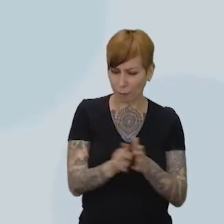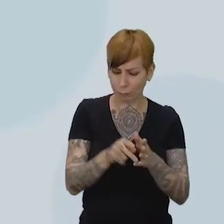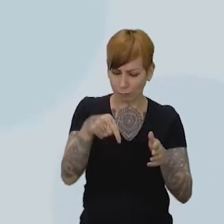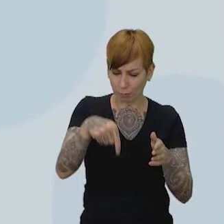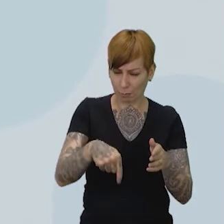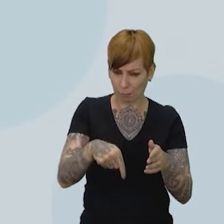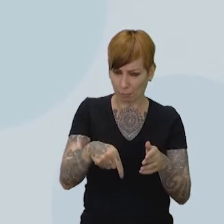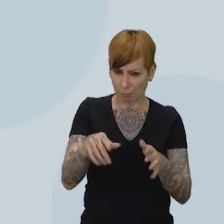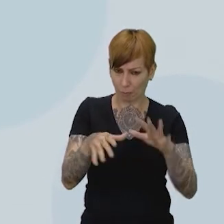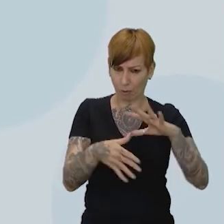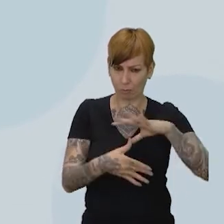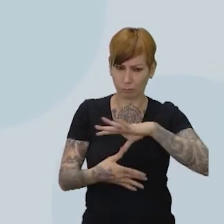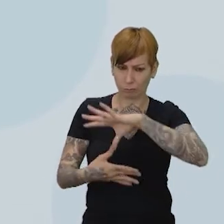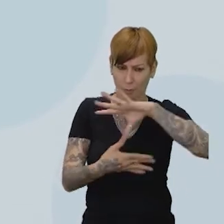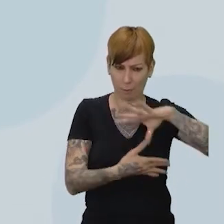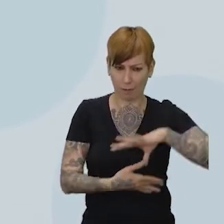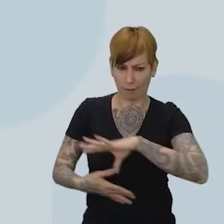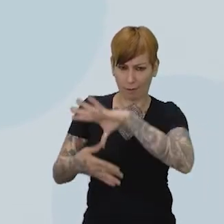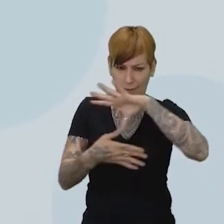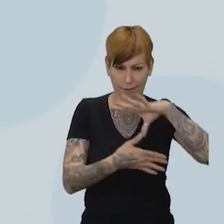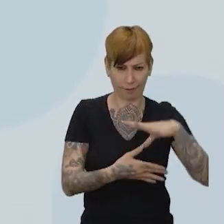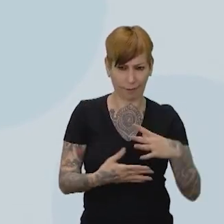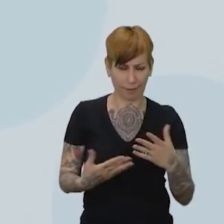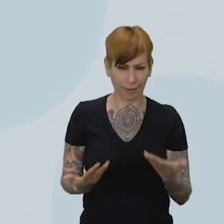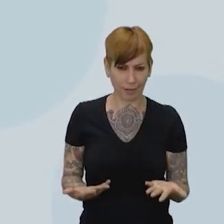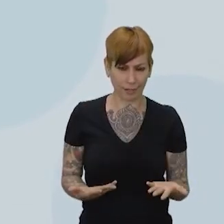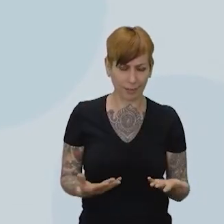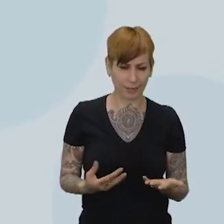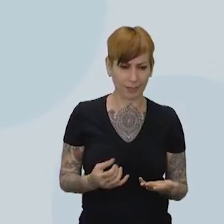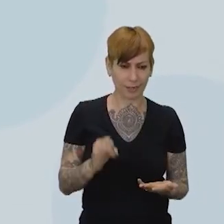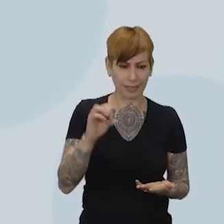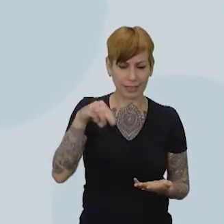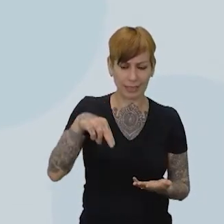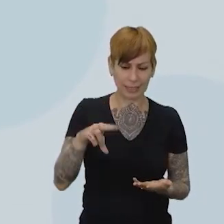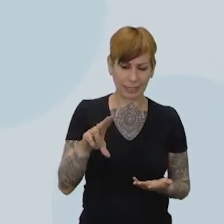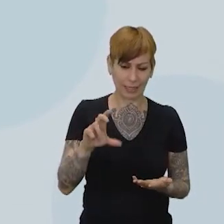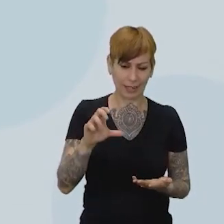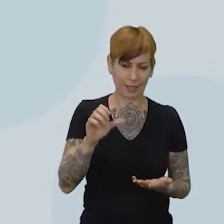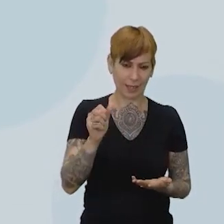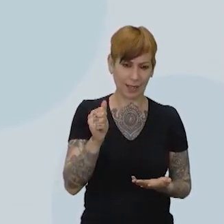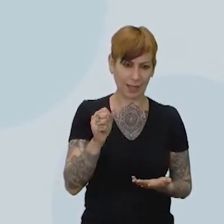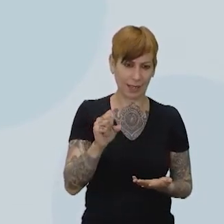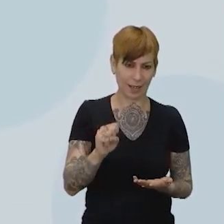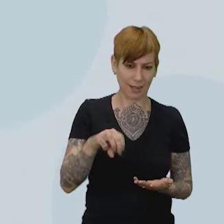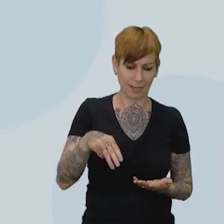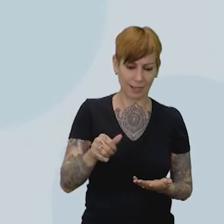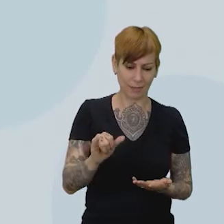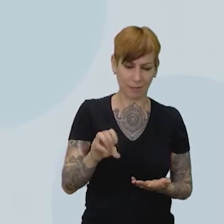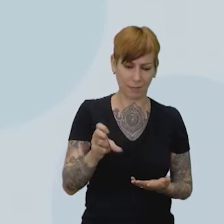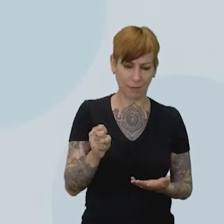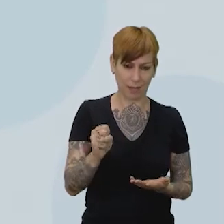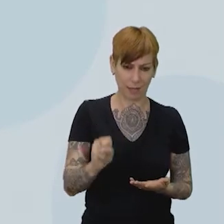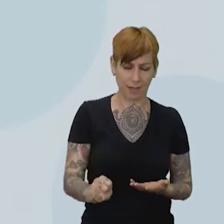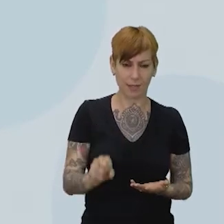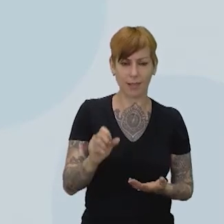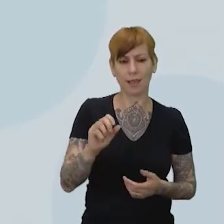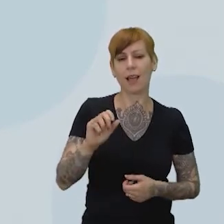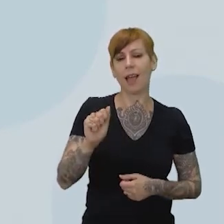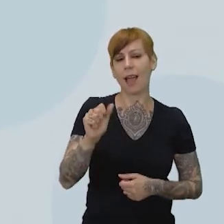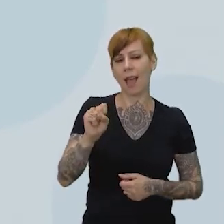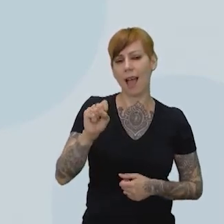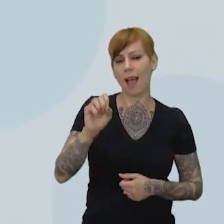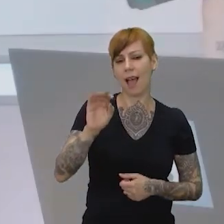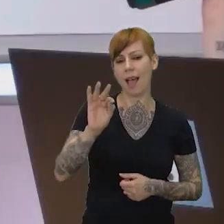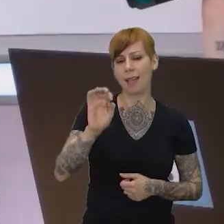Eu tô certa ou errada? Você está certíssima e a gente não pode esquecer de um detalhe importante. Nós temos